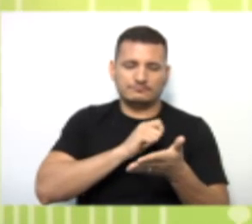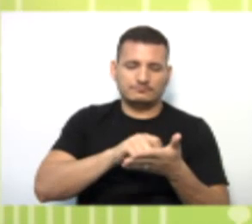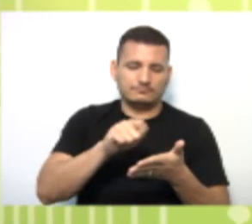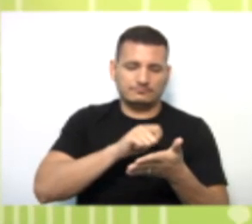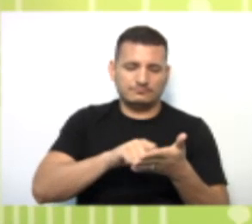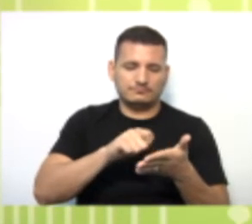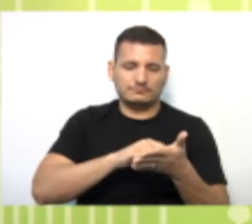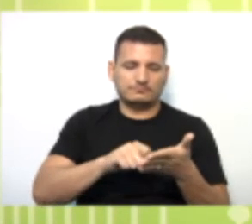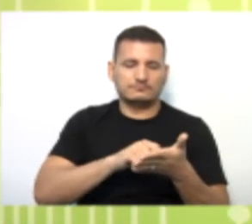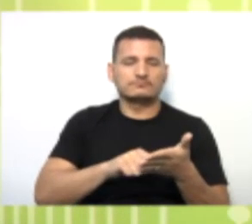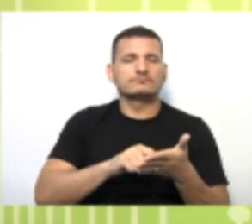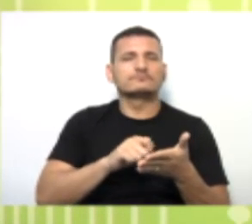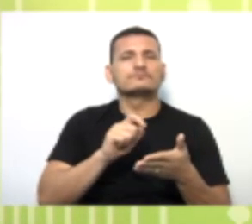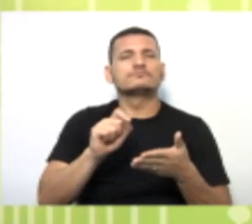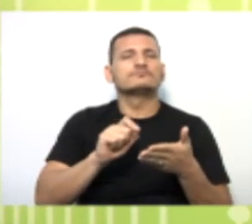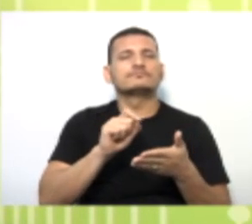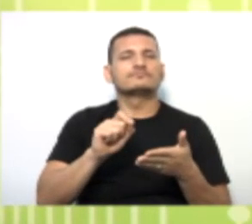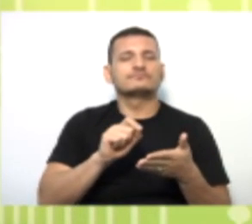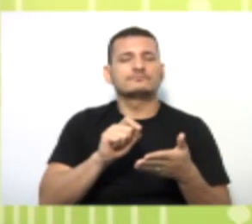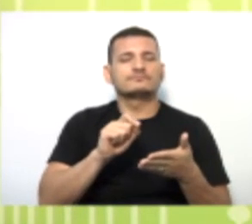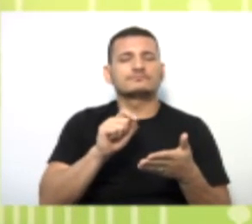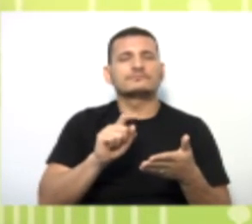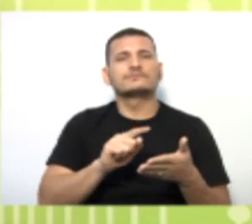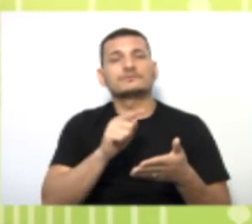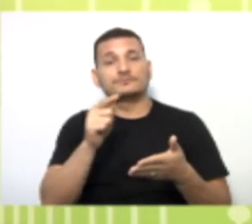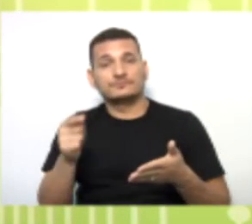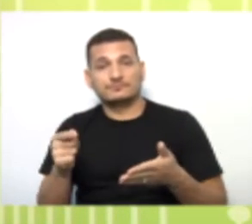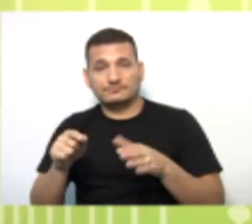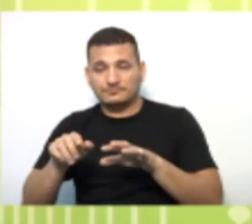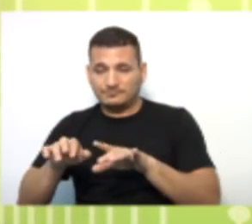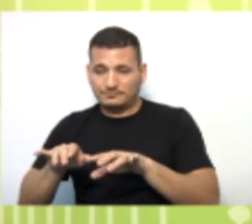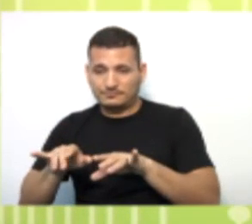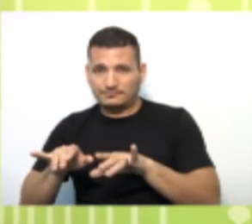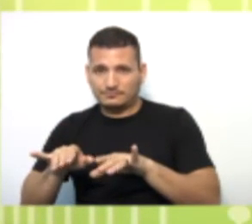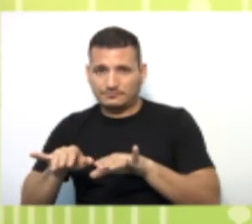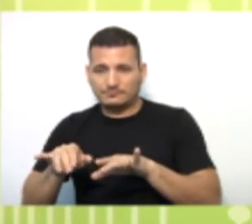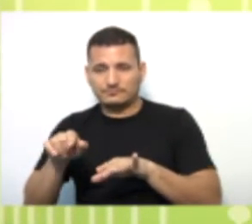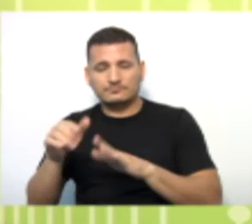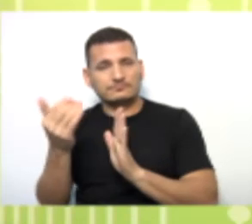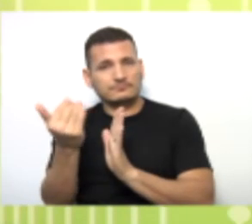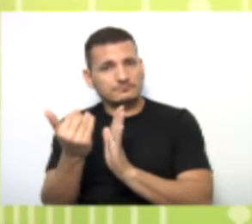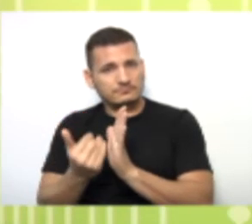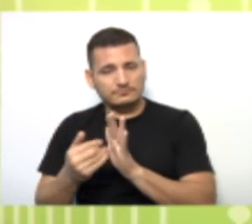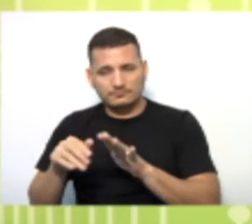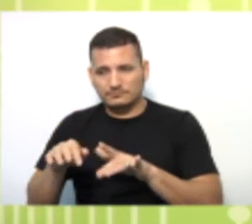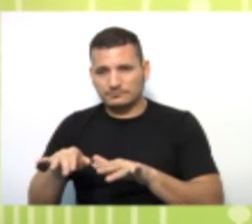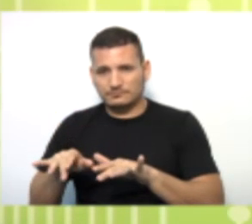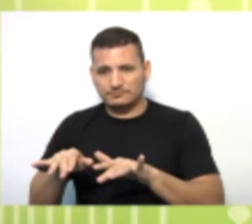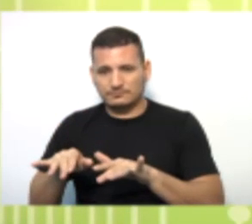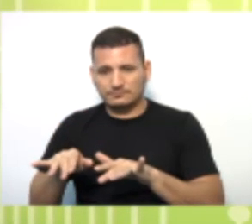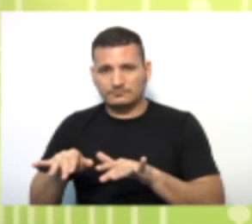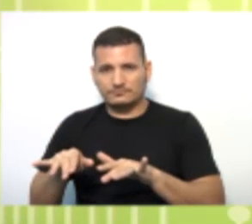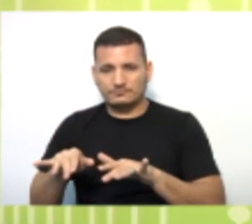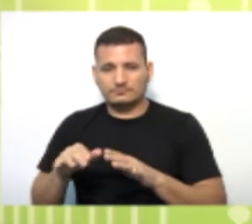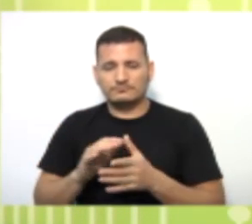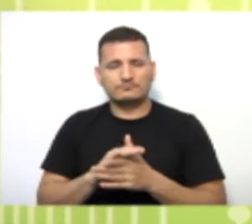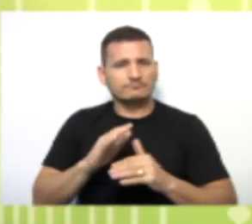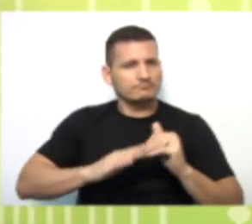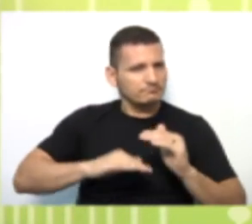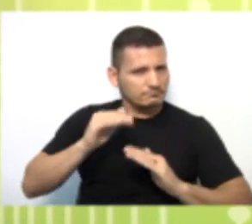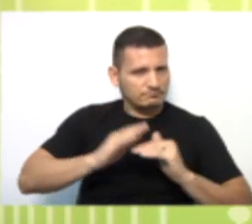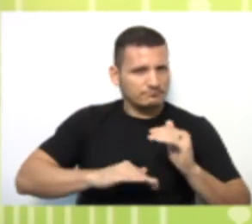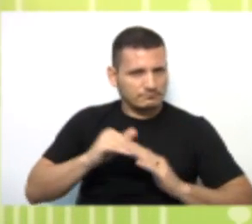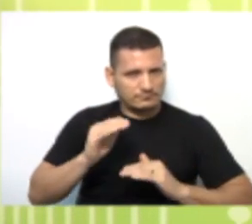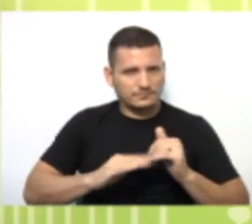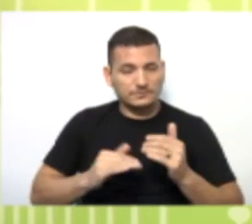sempre no papel o que você for fazer no computador, em forma de programa de computador, tá? Analistas, falando de grandes